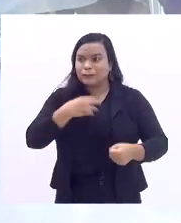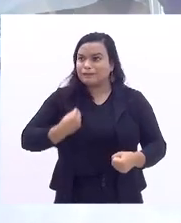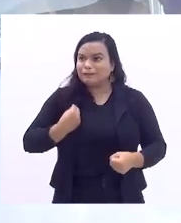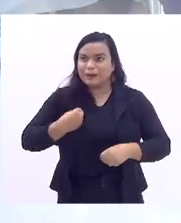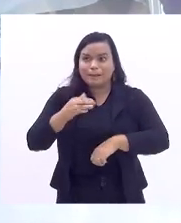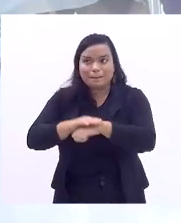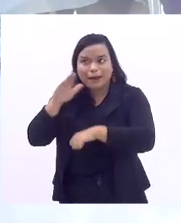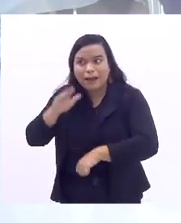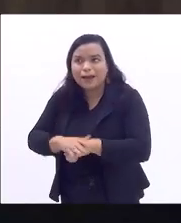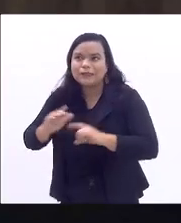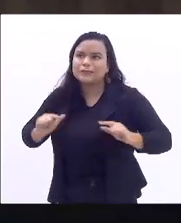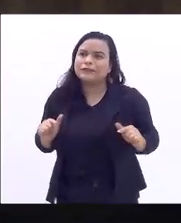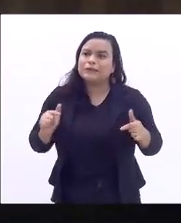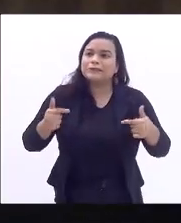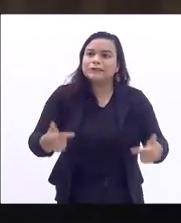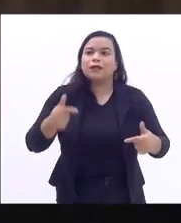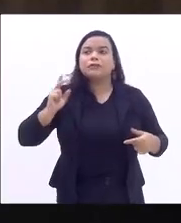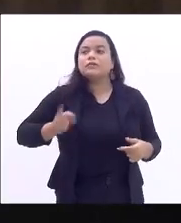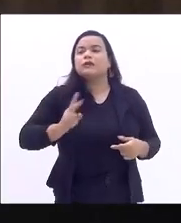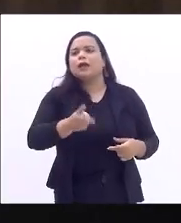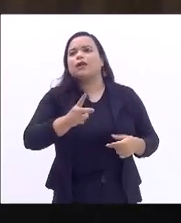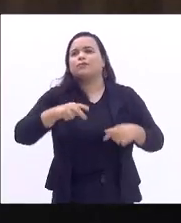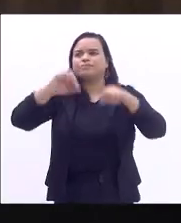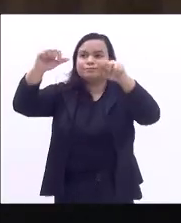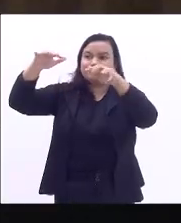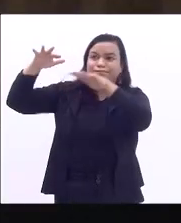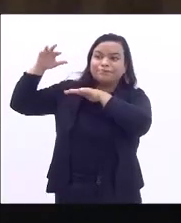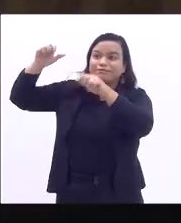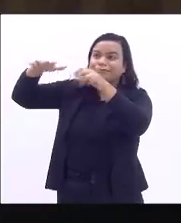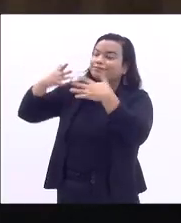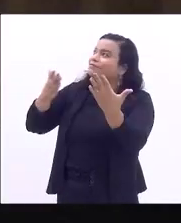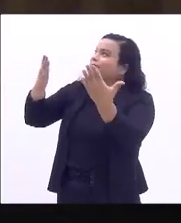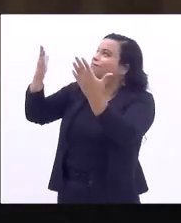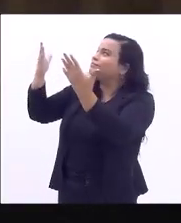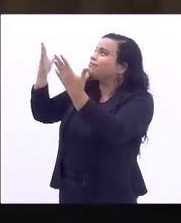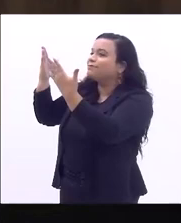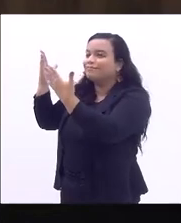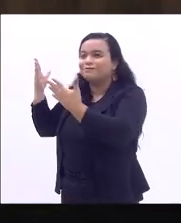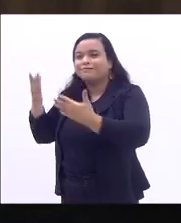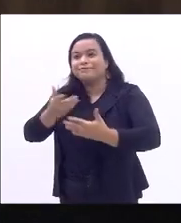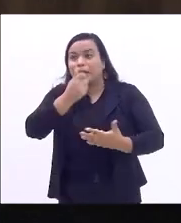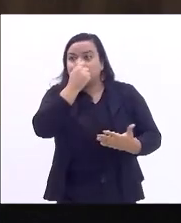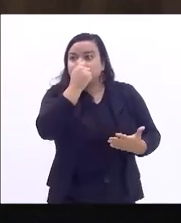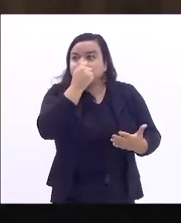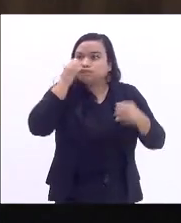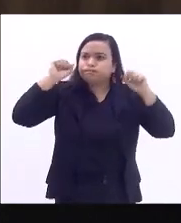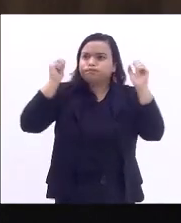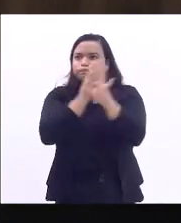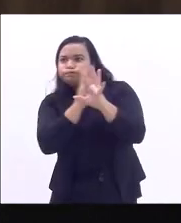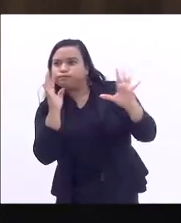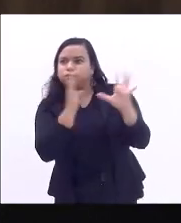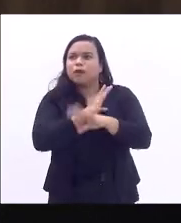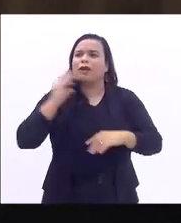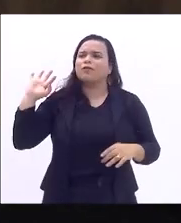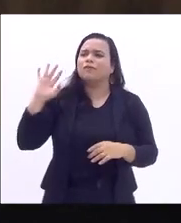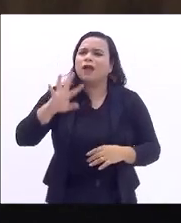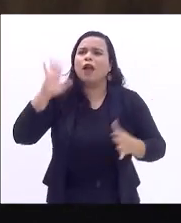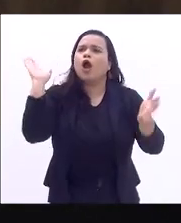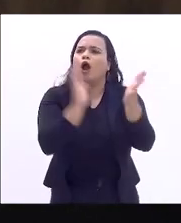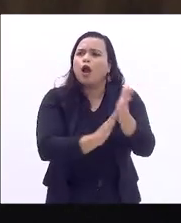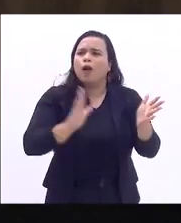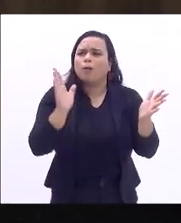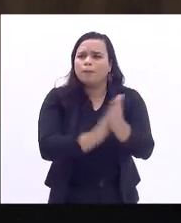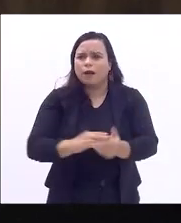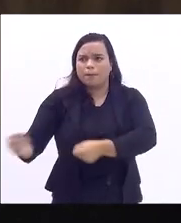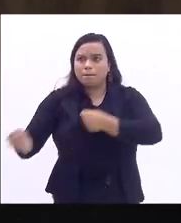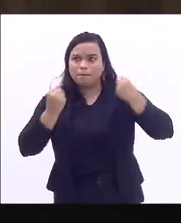presente. Dente toda vez que essas Galerias estão cheias daqueles que vem aqui cobrar o poder